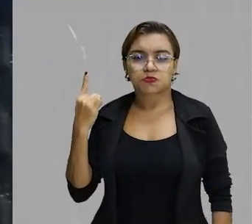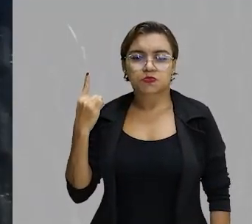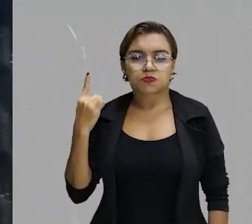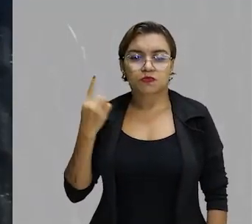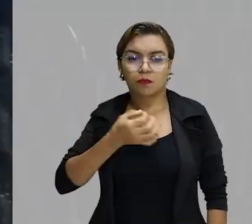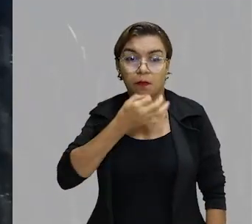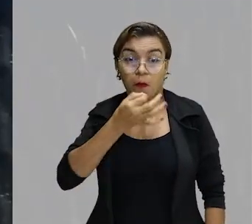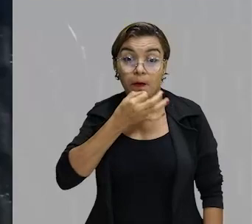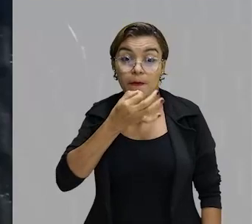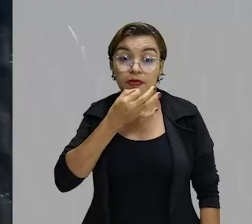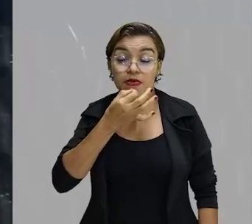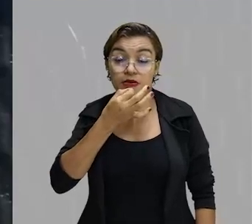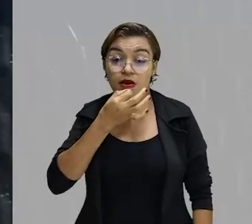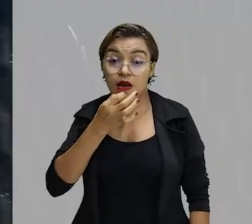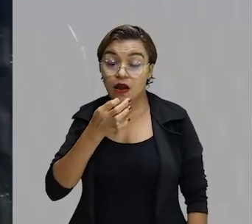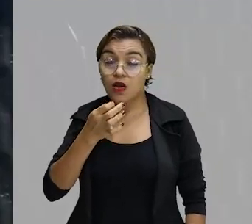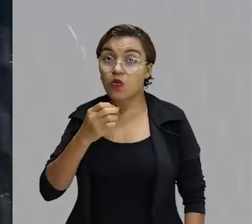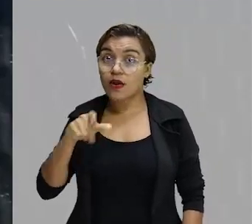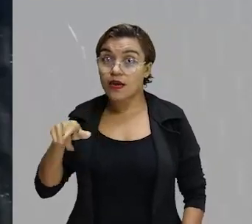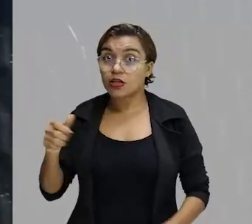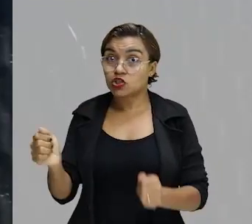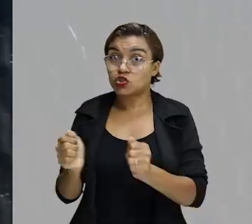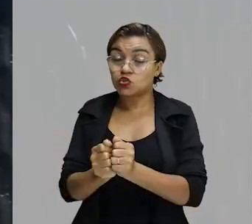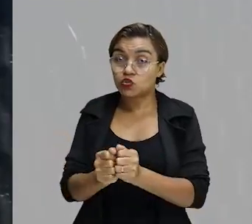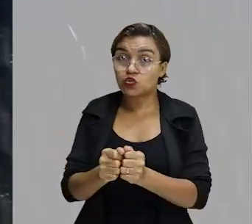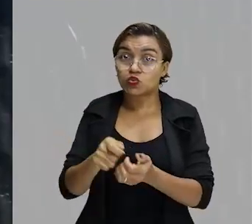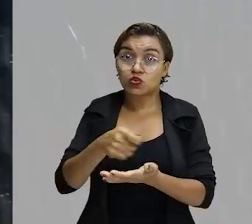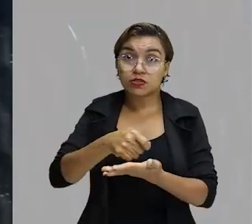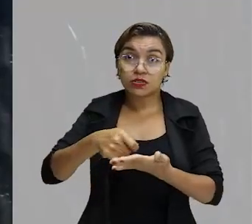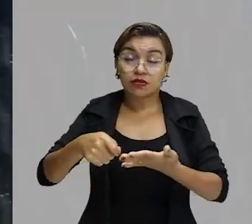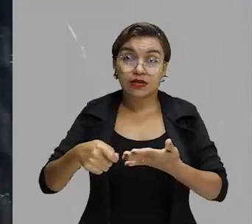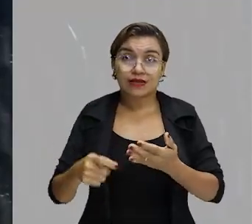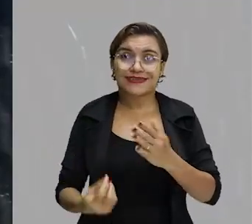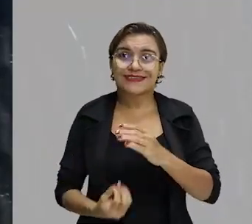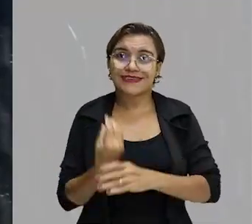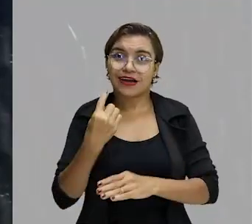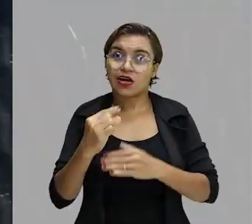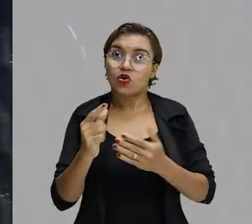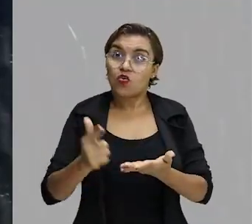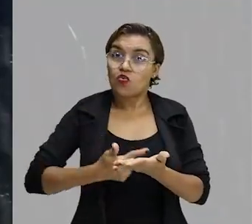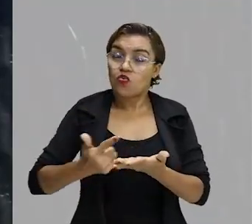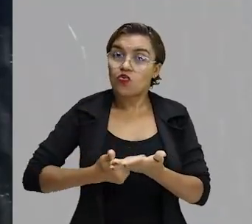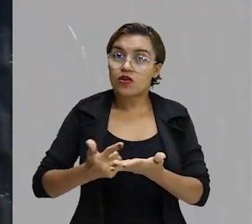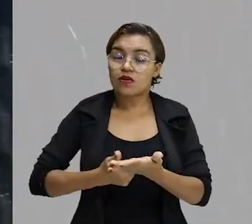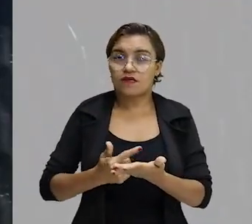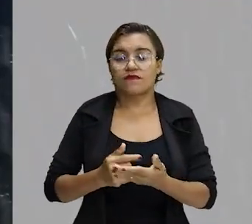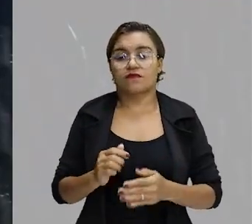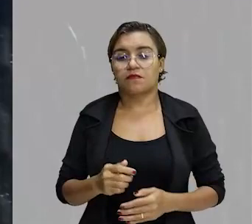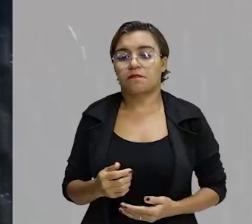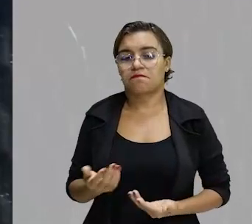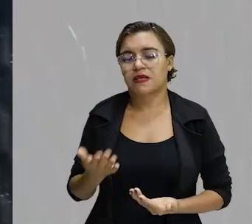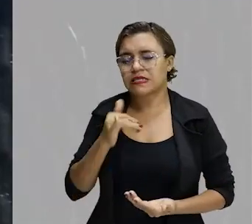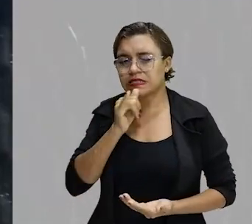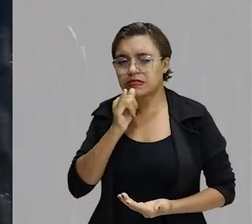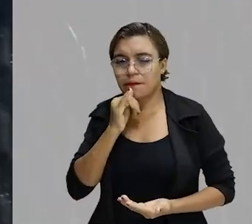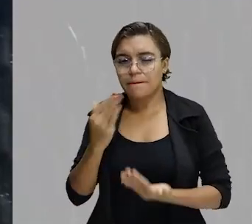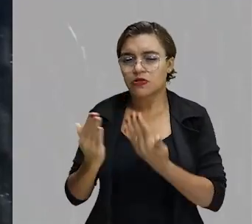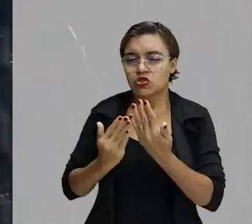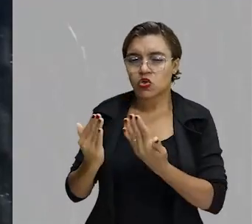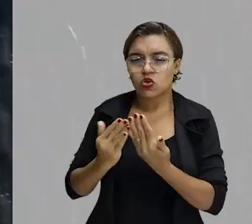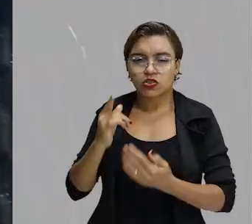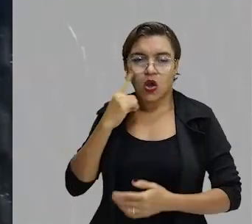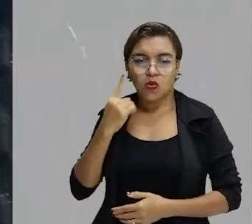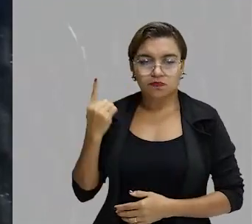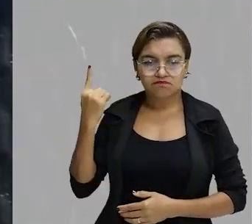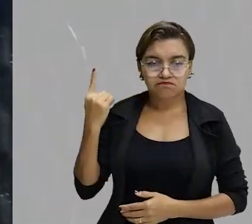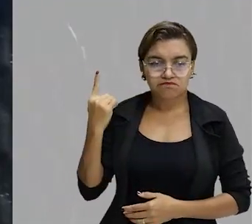Eles escreveram juntos um livro, chamado Psicologia das Multidões. E aí nesse livro eles dizem o seguinte: o